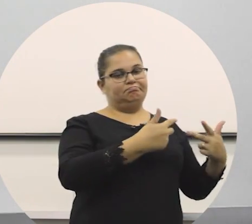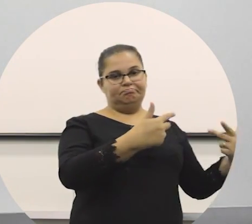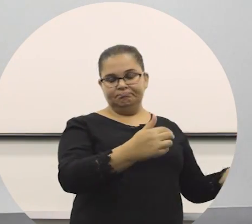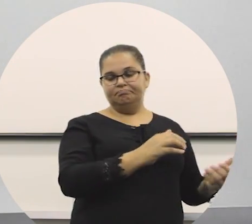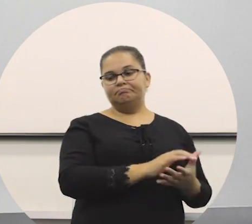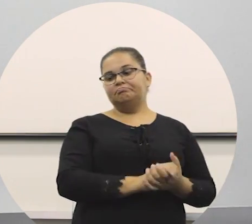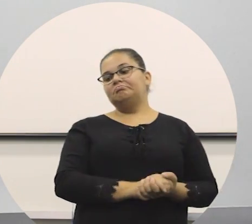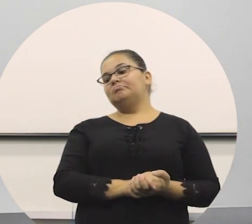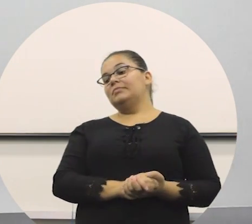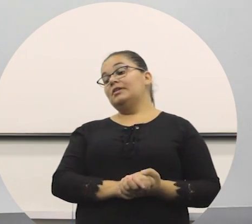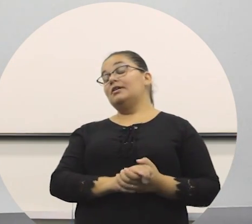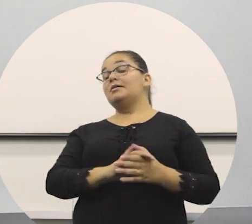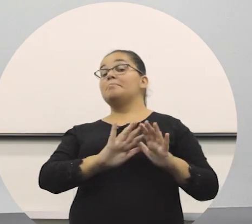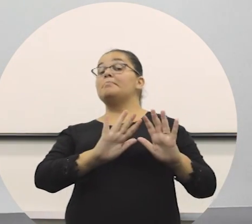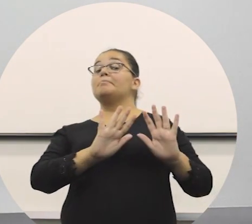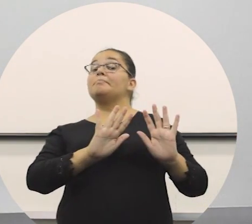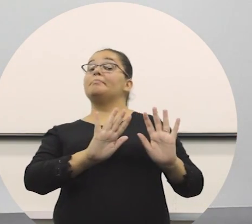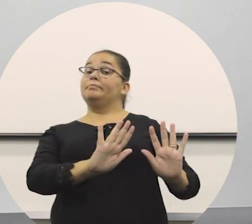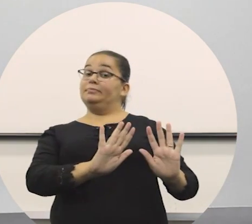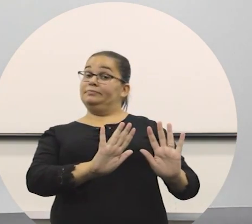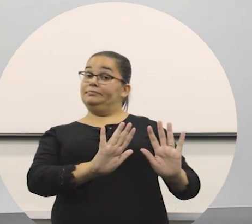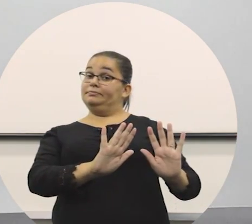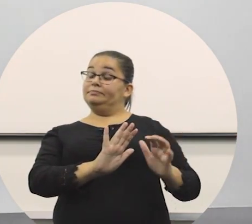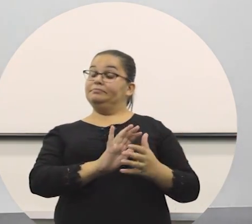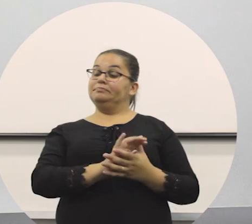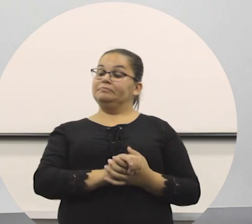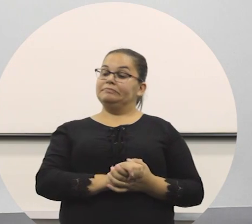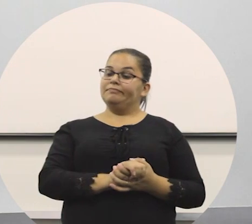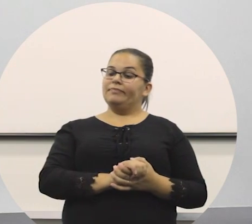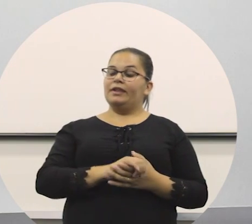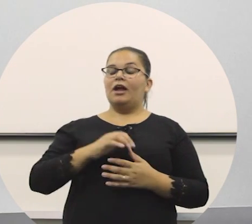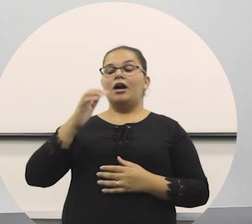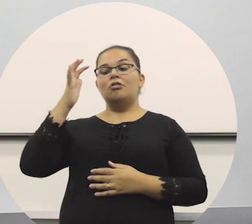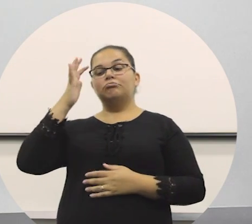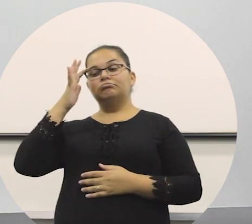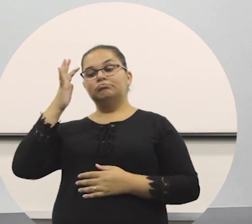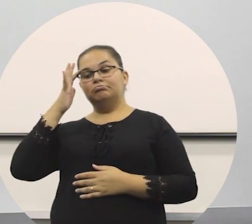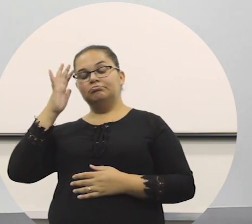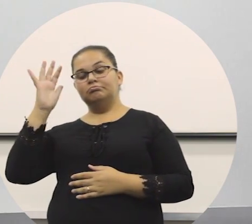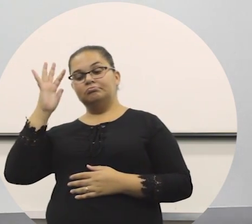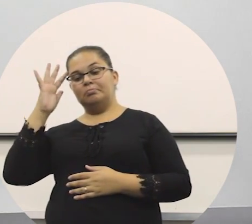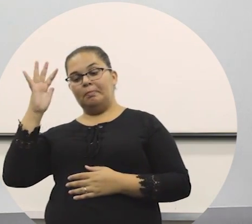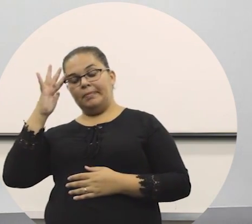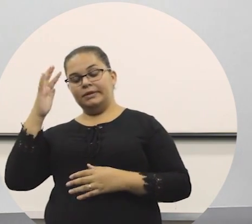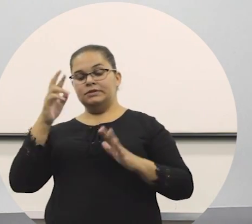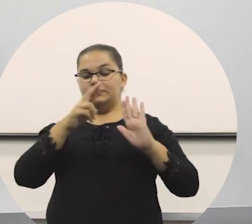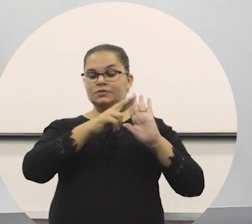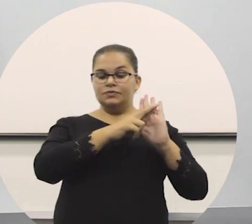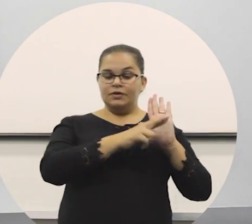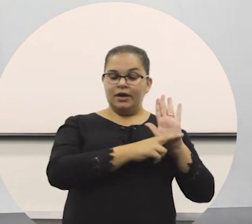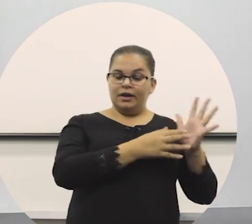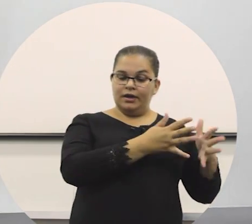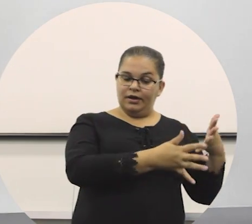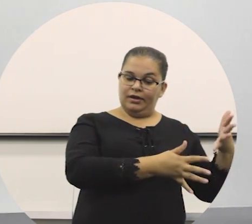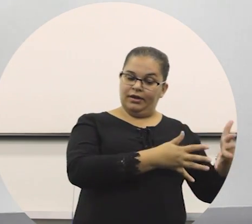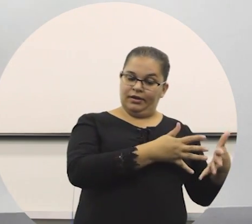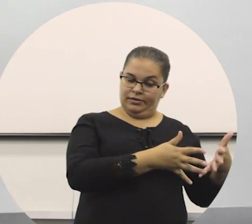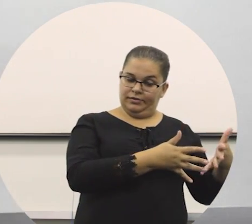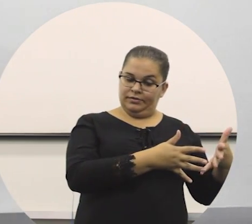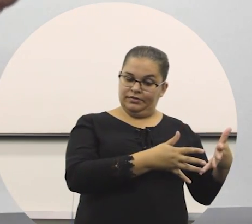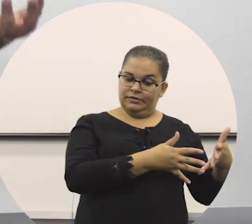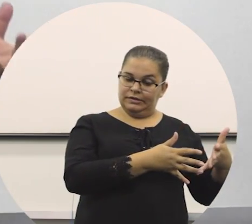tá? Só que eu penso nessas regras e vou